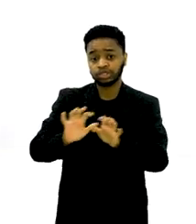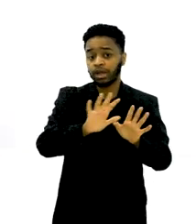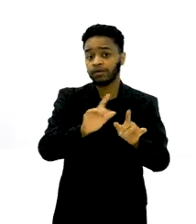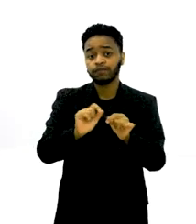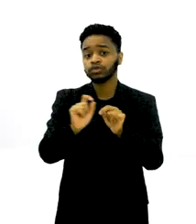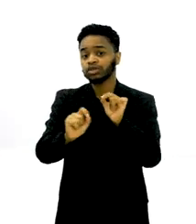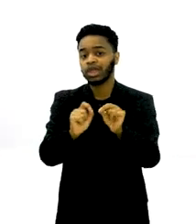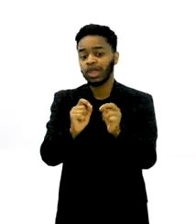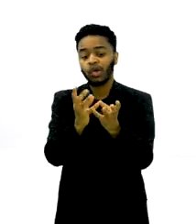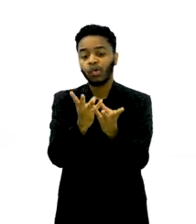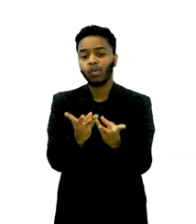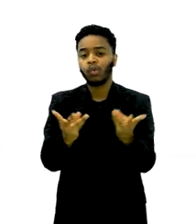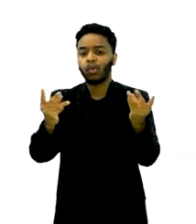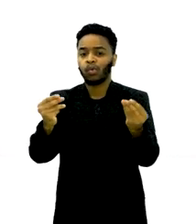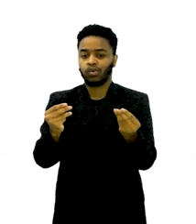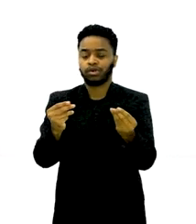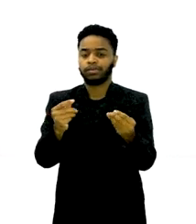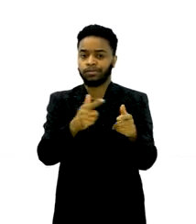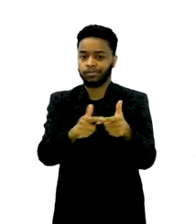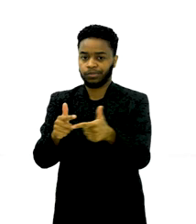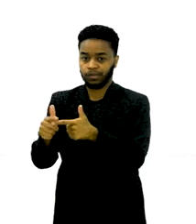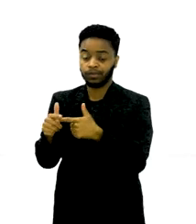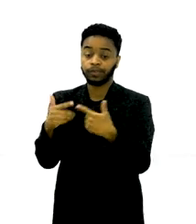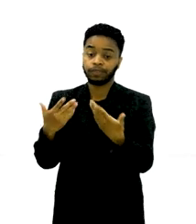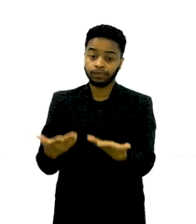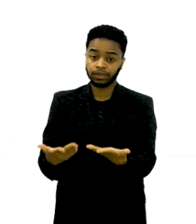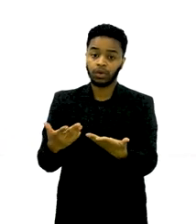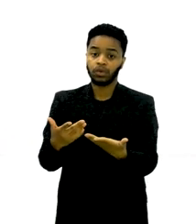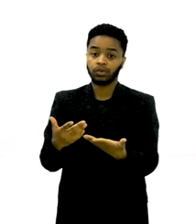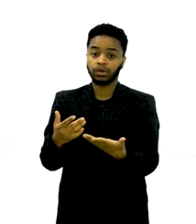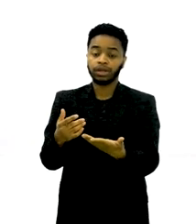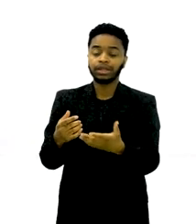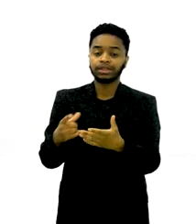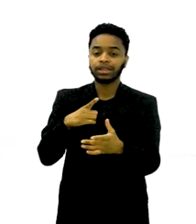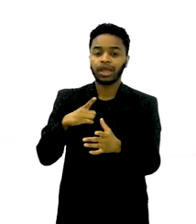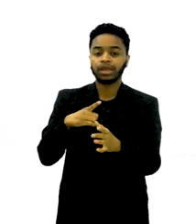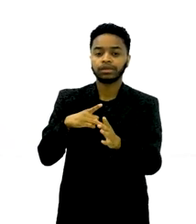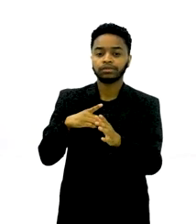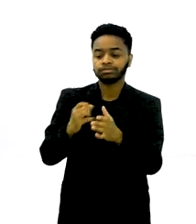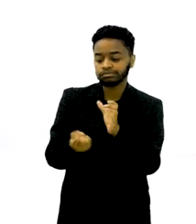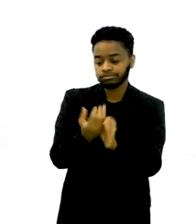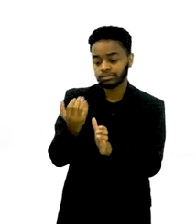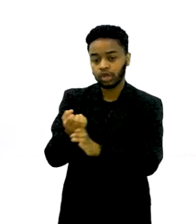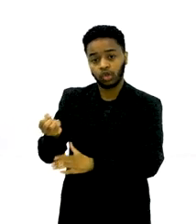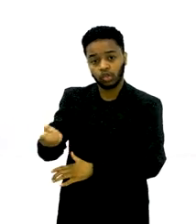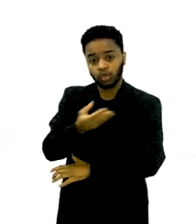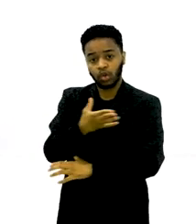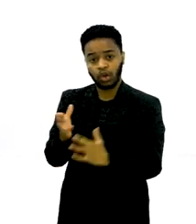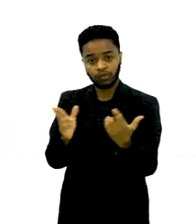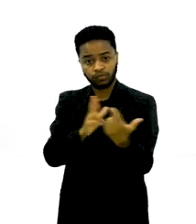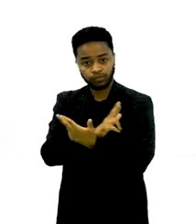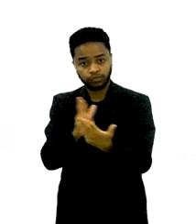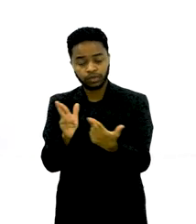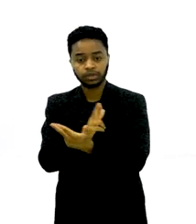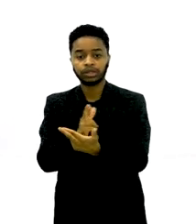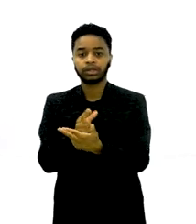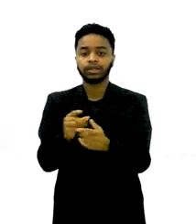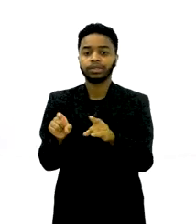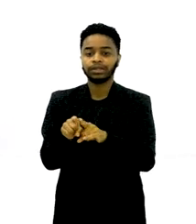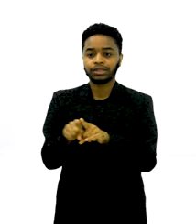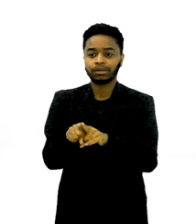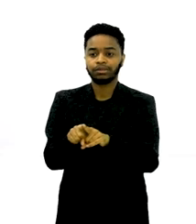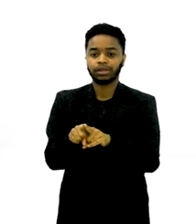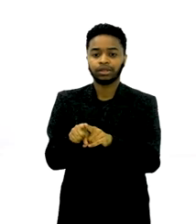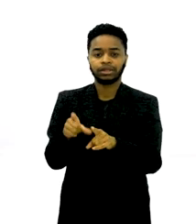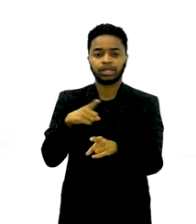essas feridas Então você vai ter vai fazer vai construir novas relações afetivas daí